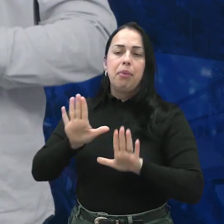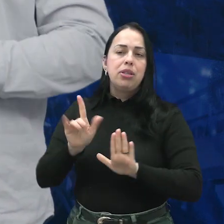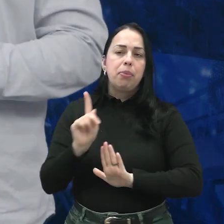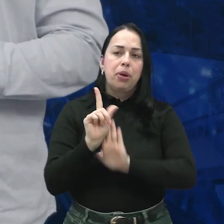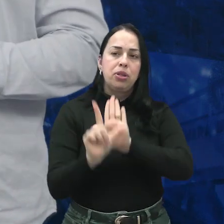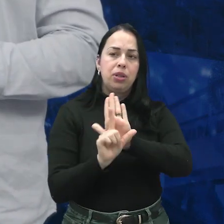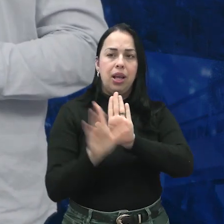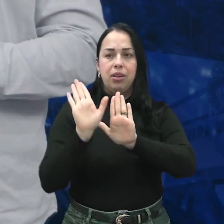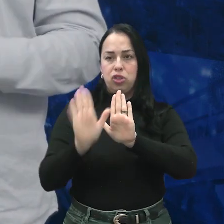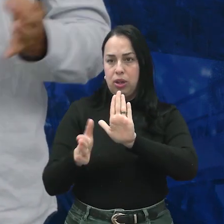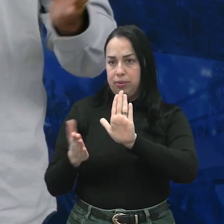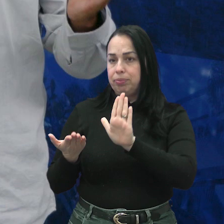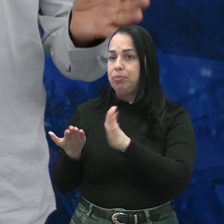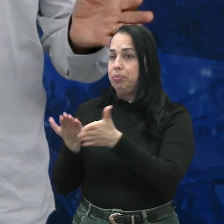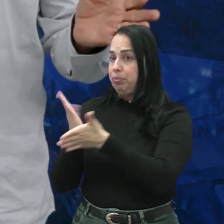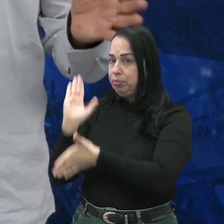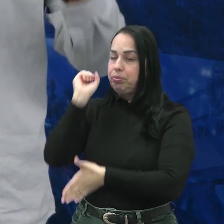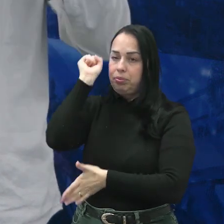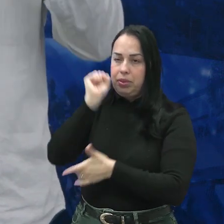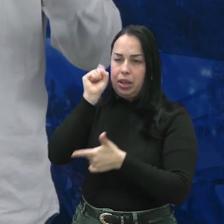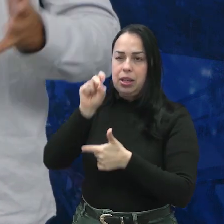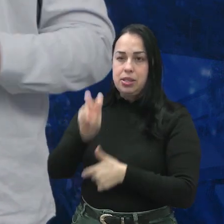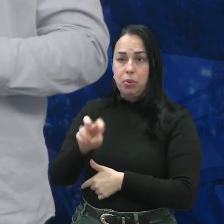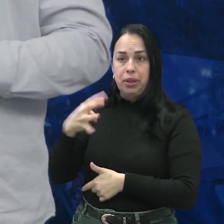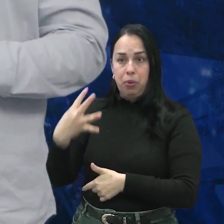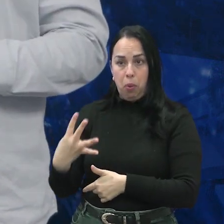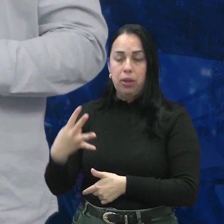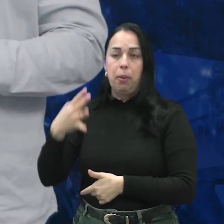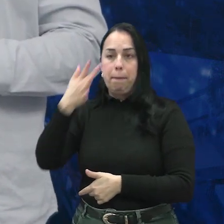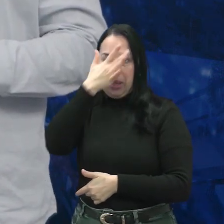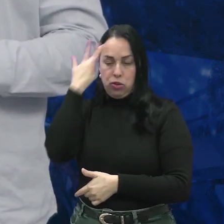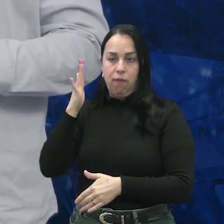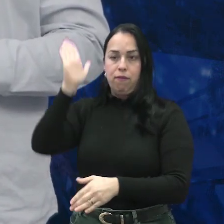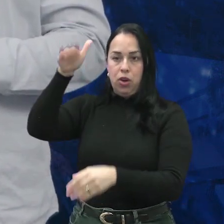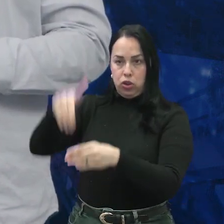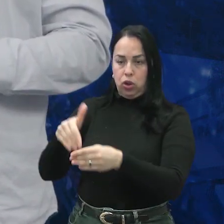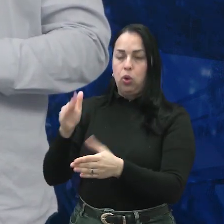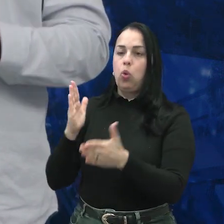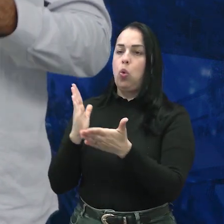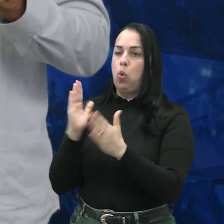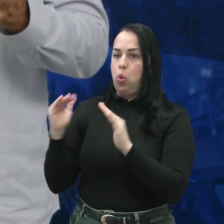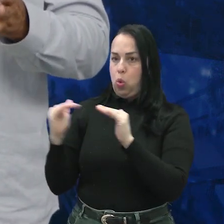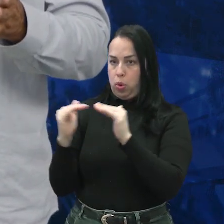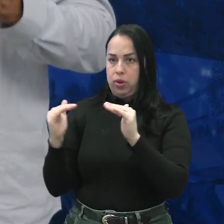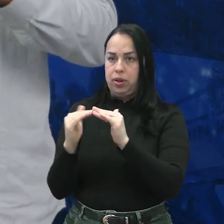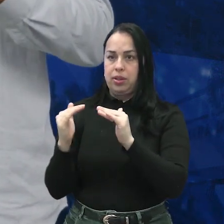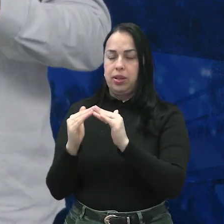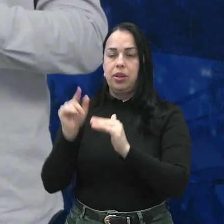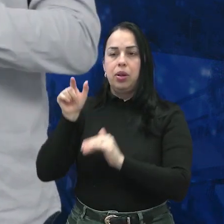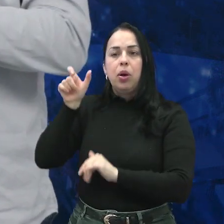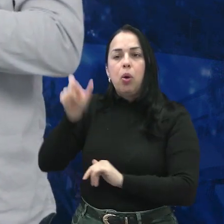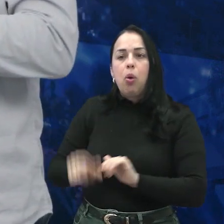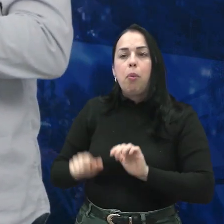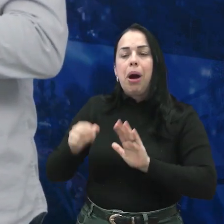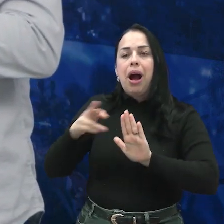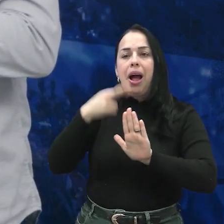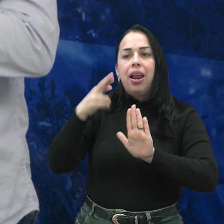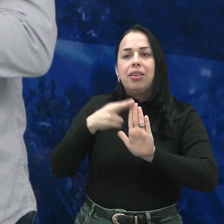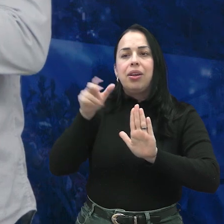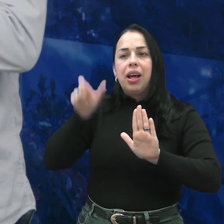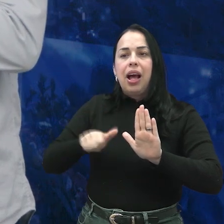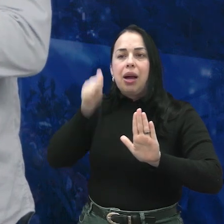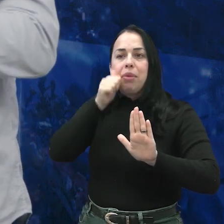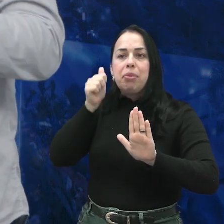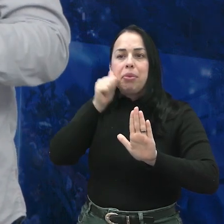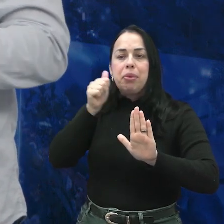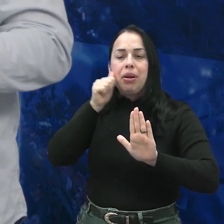de lei? Aprovado primeiro no Senado, com 54 votos favoráveis, tendo como relatora uma senadora do Mato Grosso, que